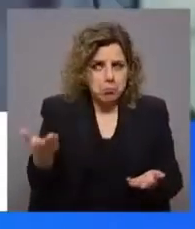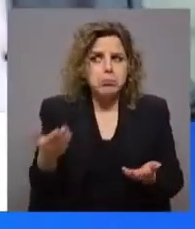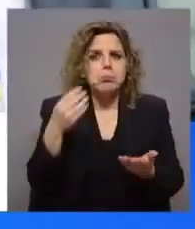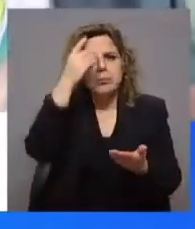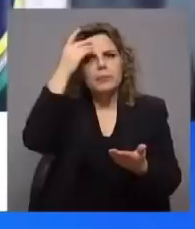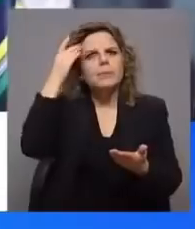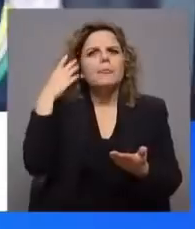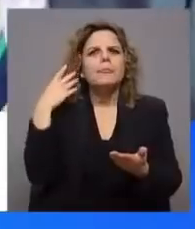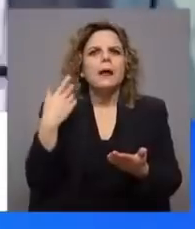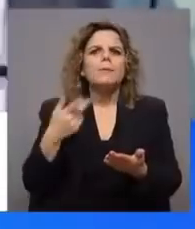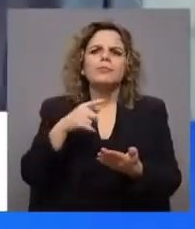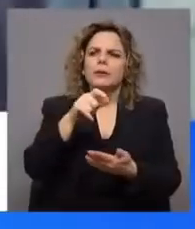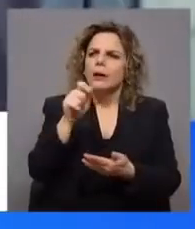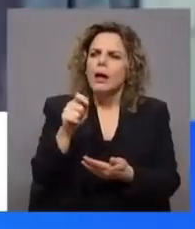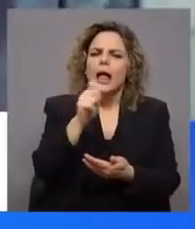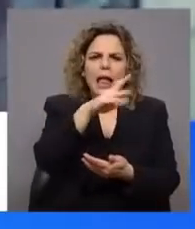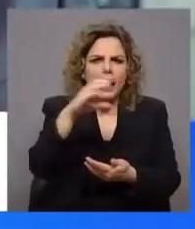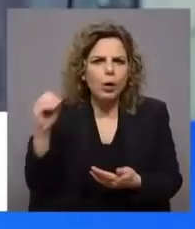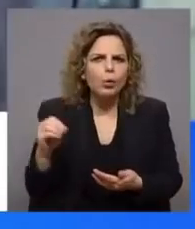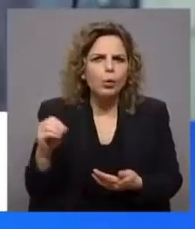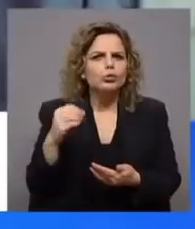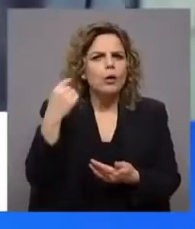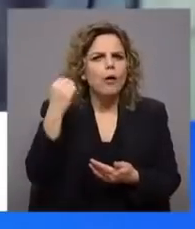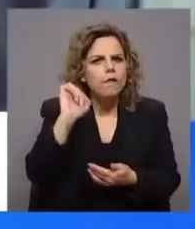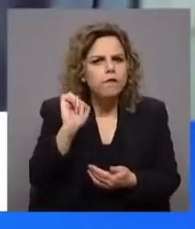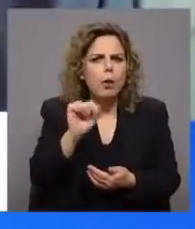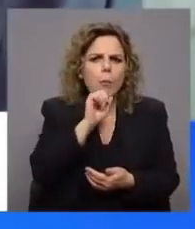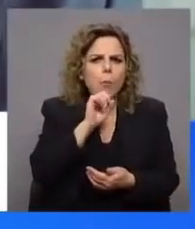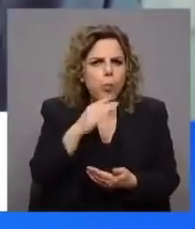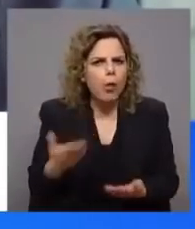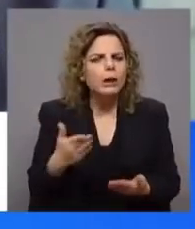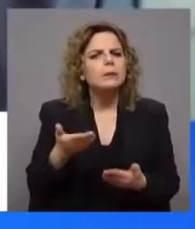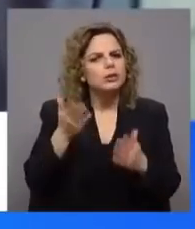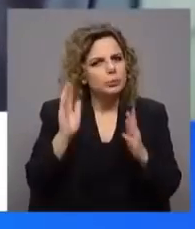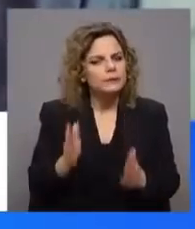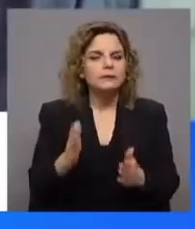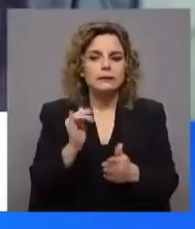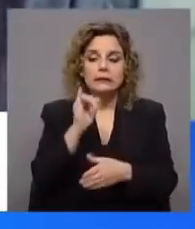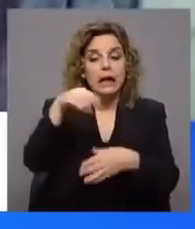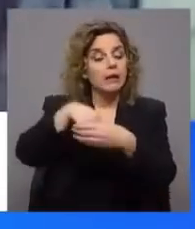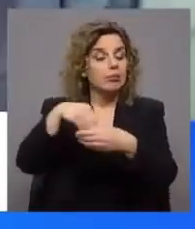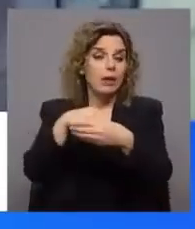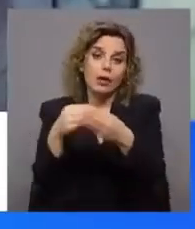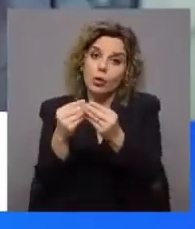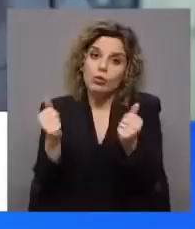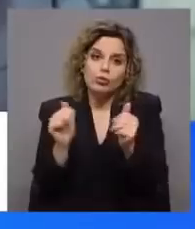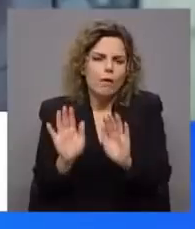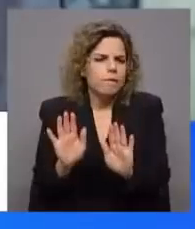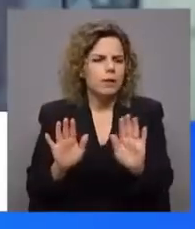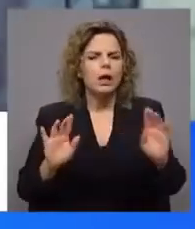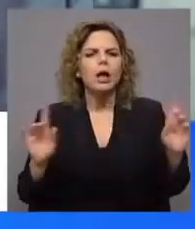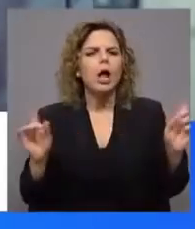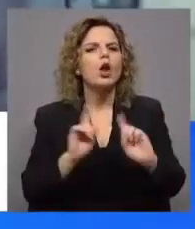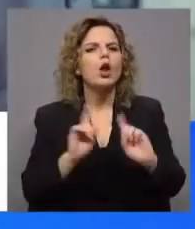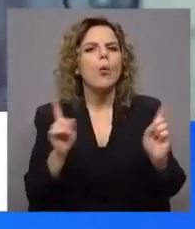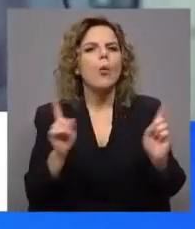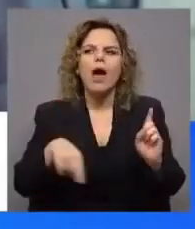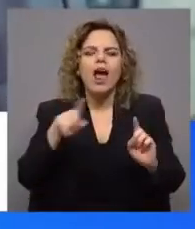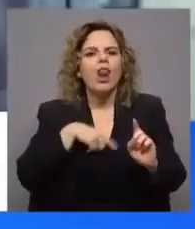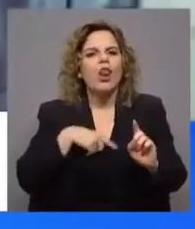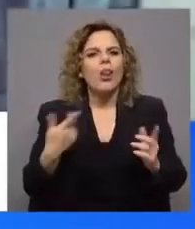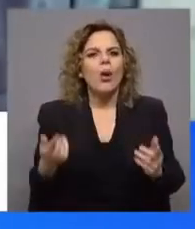ter, os erros que eles podem ter, sabe? Mas eu acho que eles têm que resolver internamente. Não é a gente